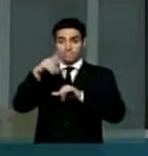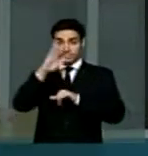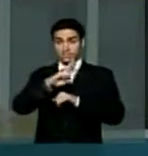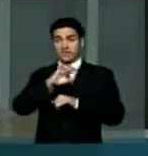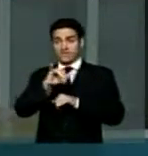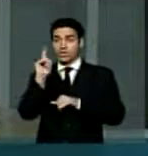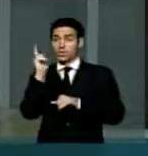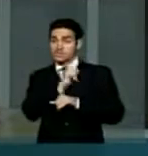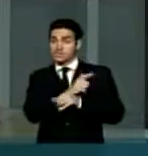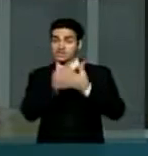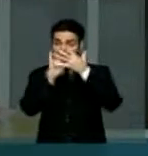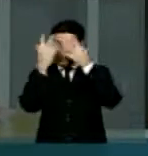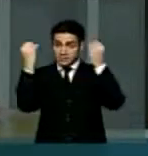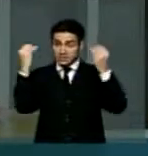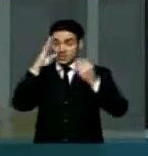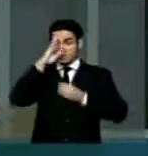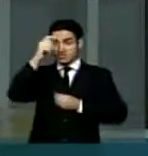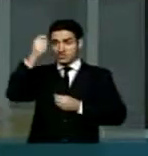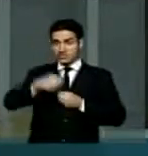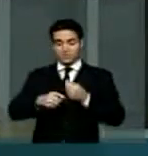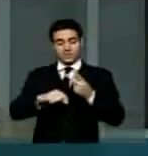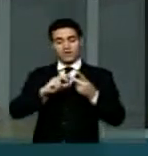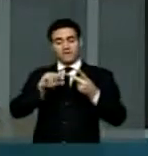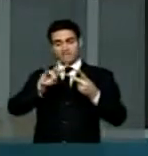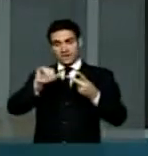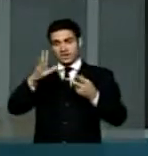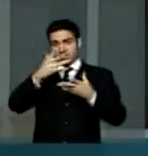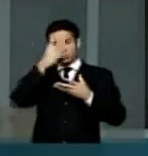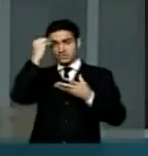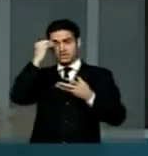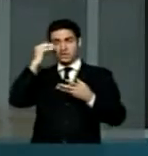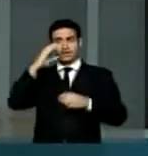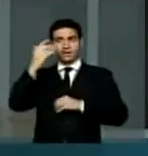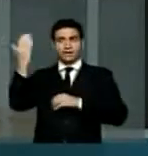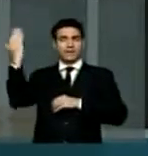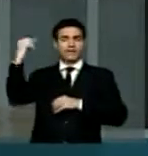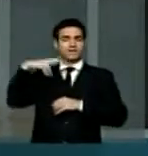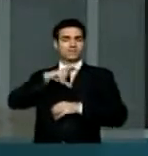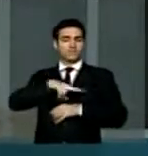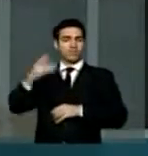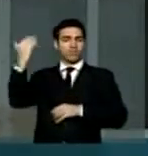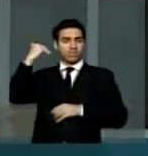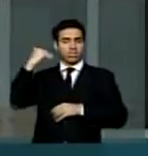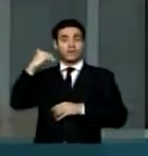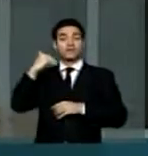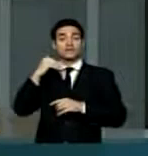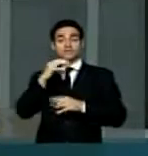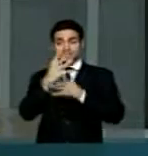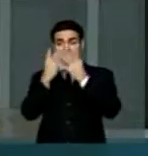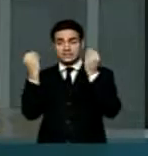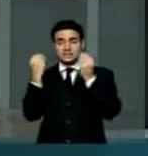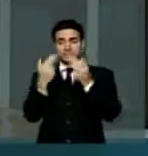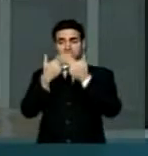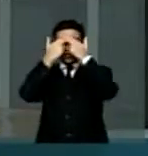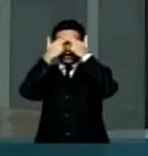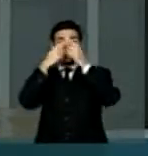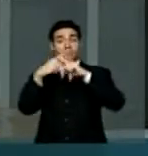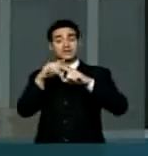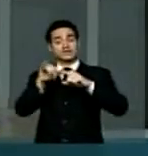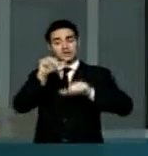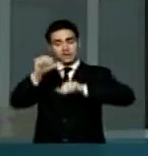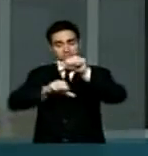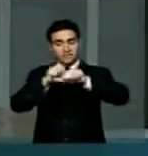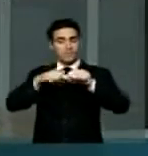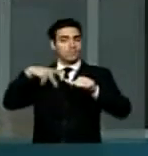luto, sim, da ditadura, fará o luto, sim, do colonialismo, quando tivermos uma reforma política que